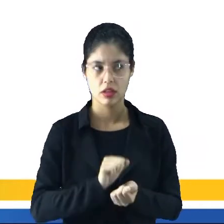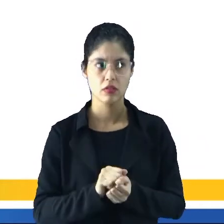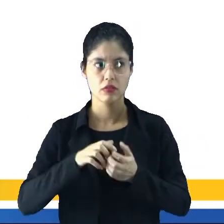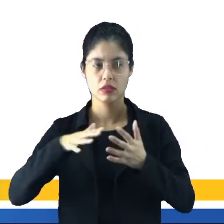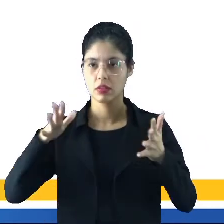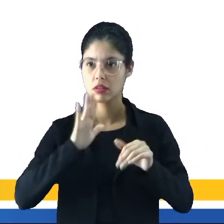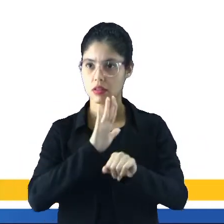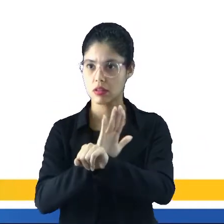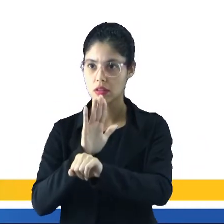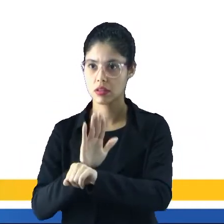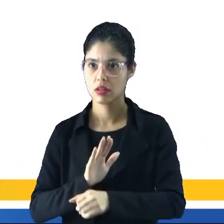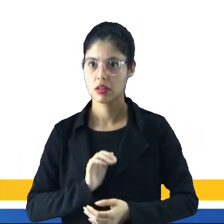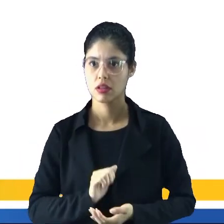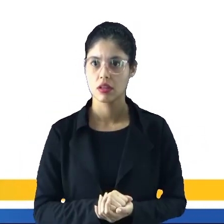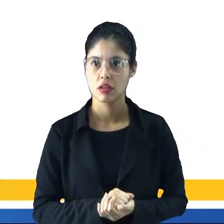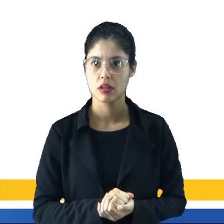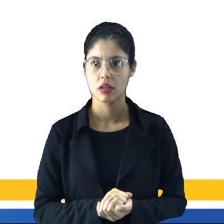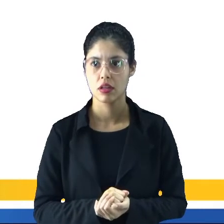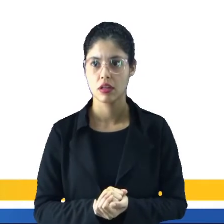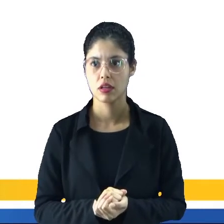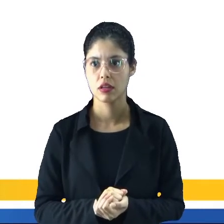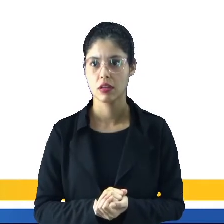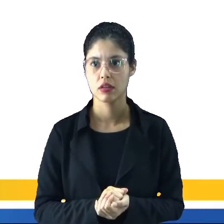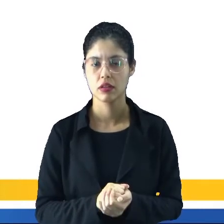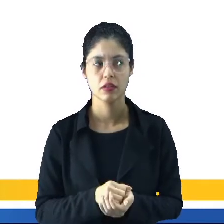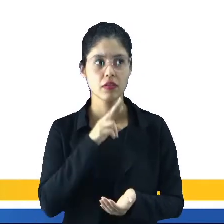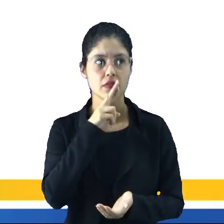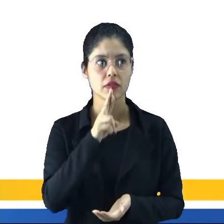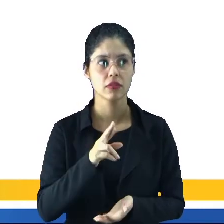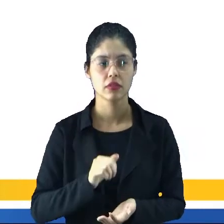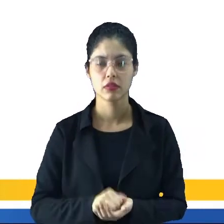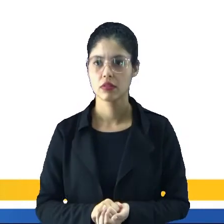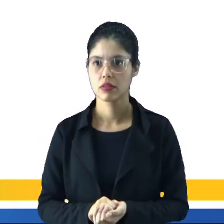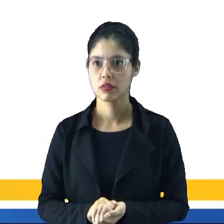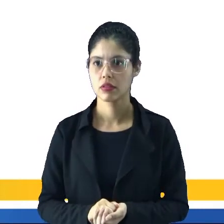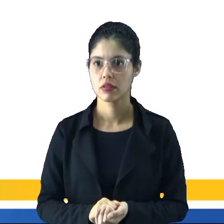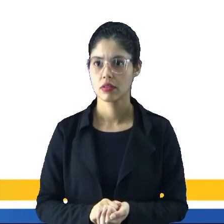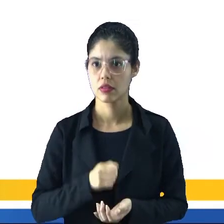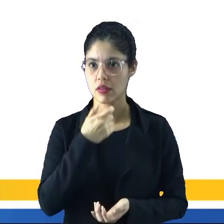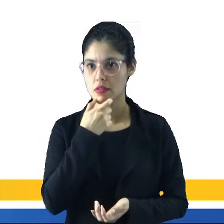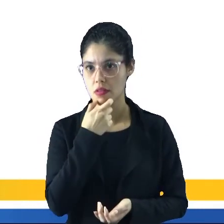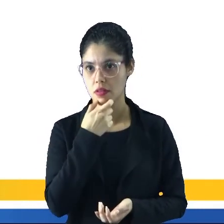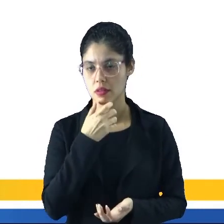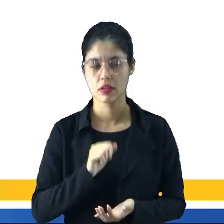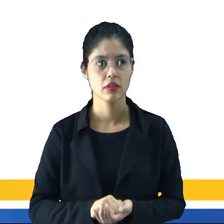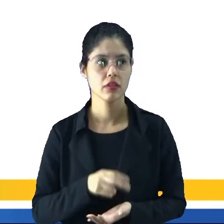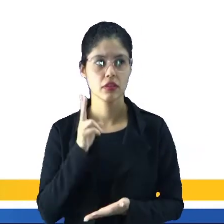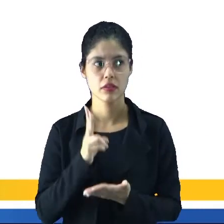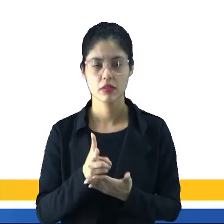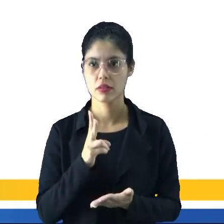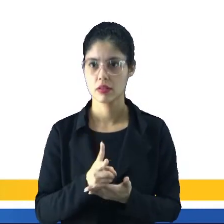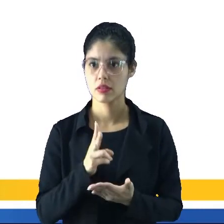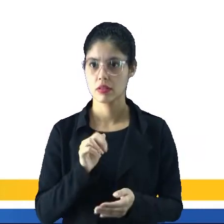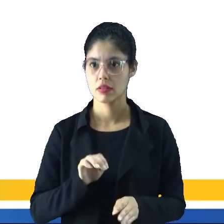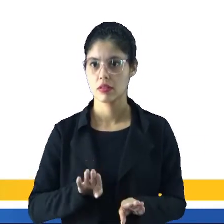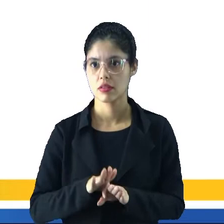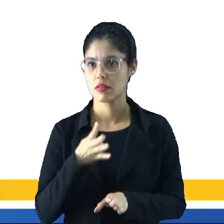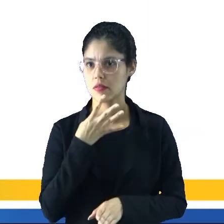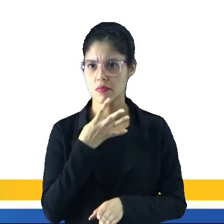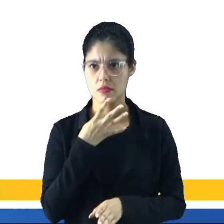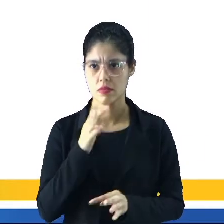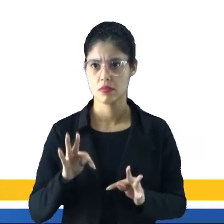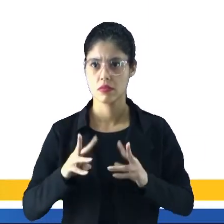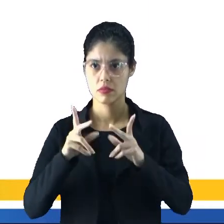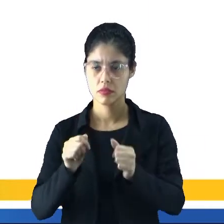vai ajudar você a responder as questões de inglês do Enem, mesmo que você não